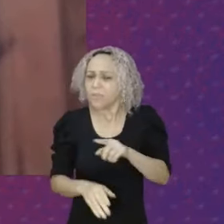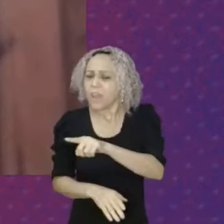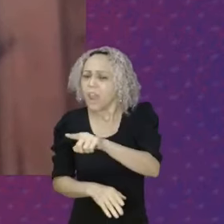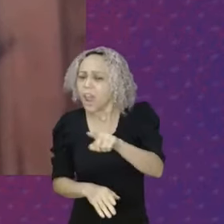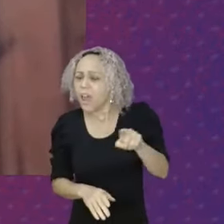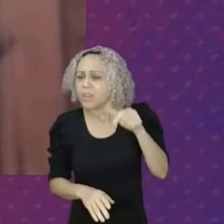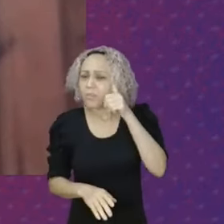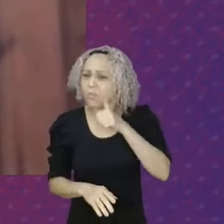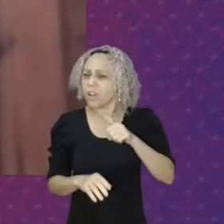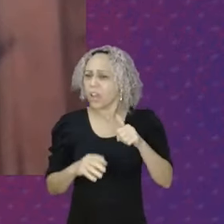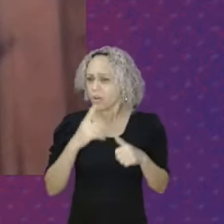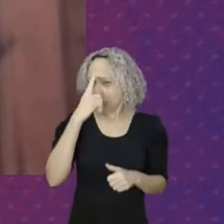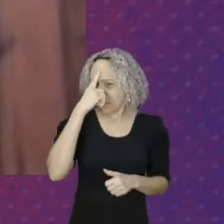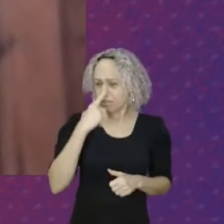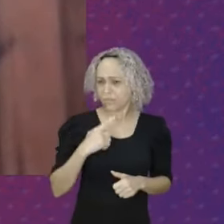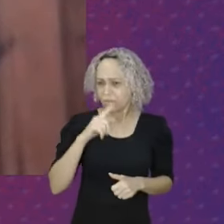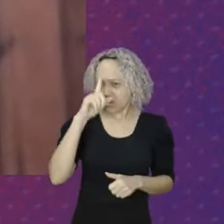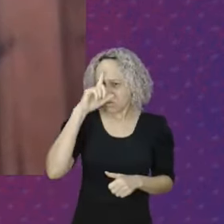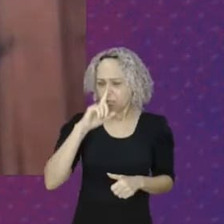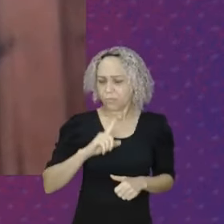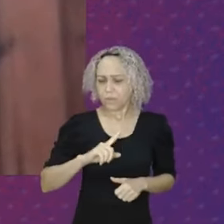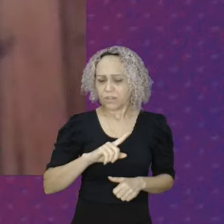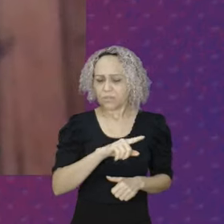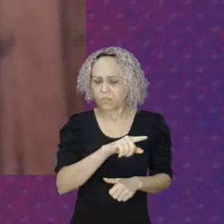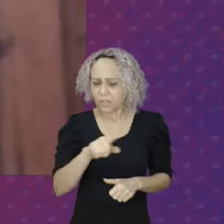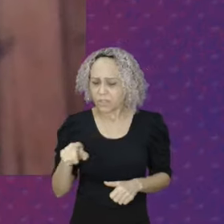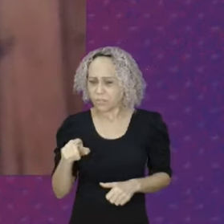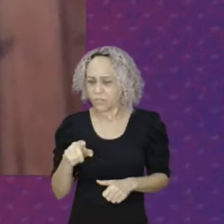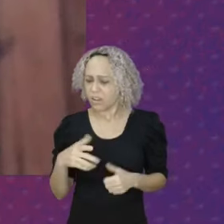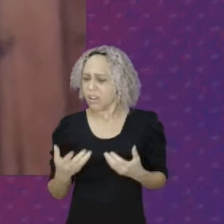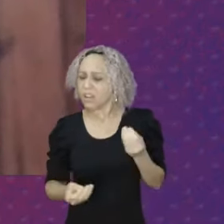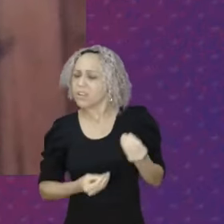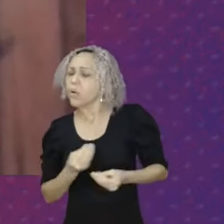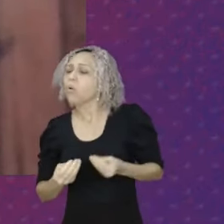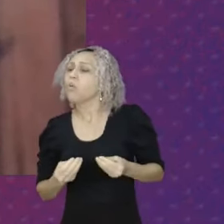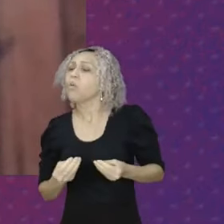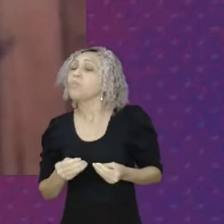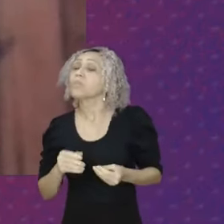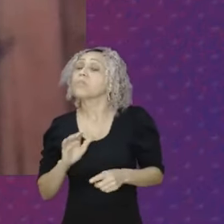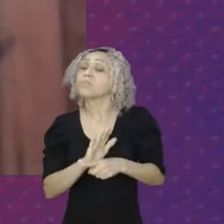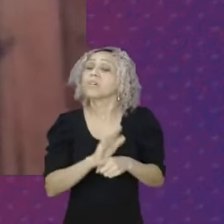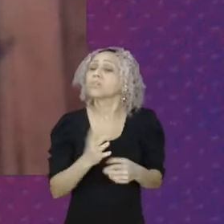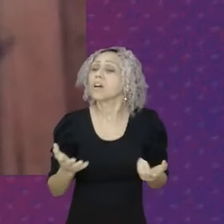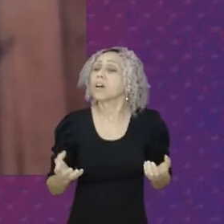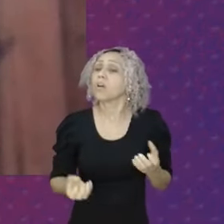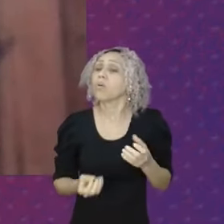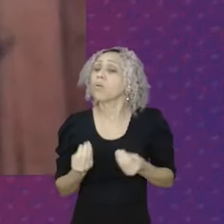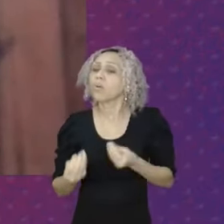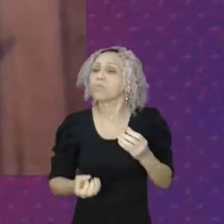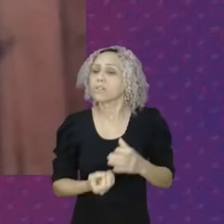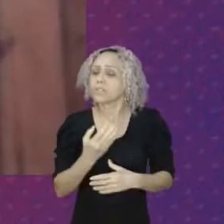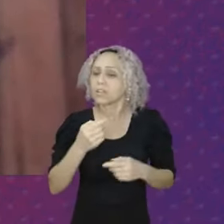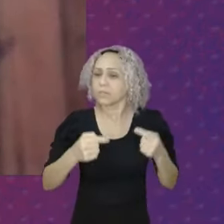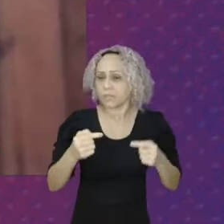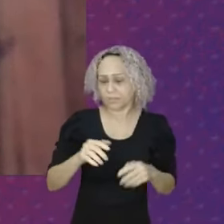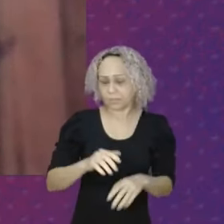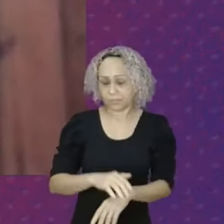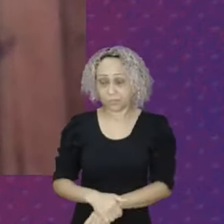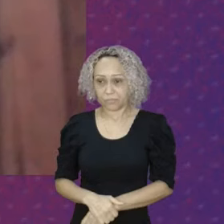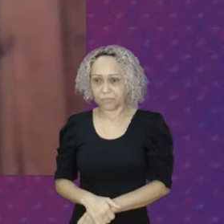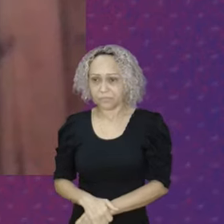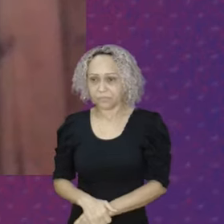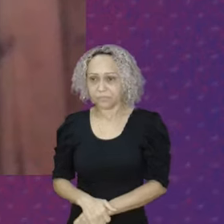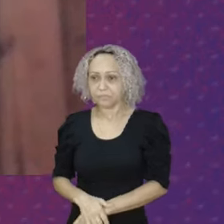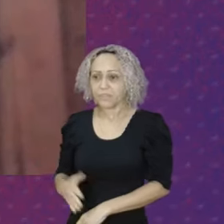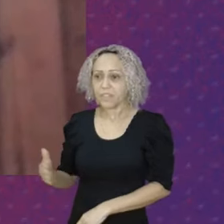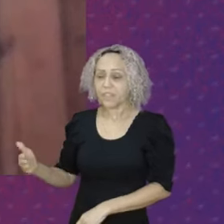senso por exemplo feito no governo anterior do bolsonaro ele estabeleceu percentual de pessoas com ência do Brasil antes de fazer o Censo então ele